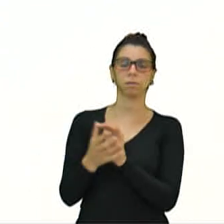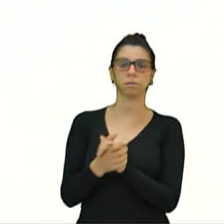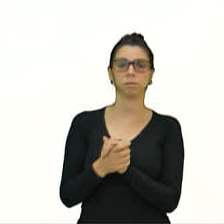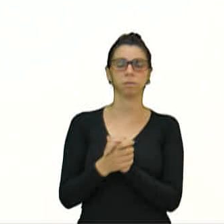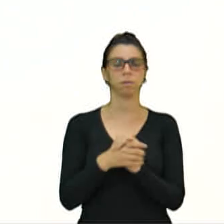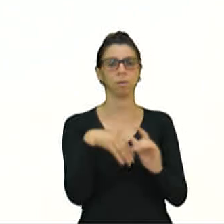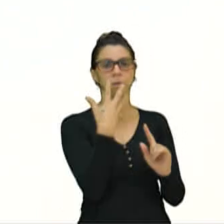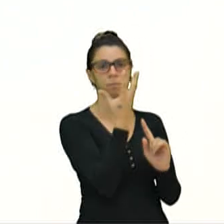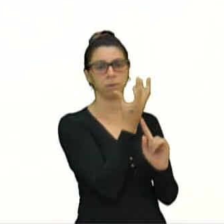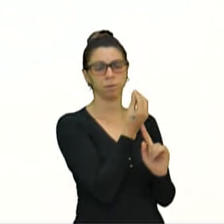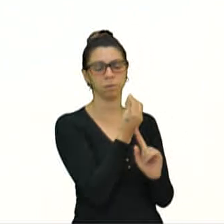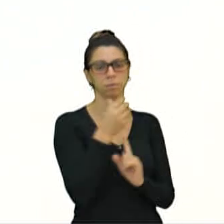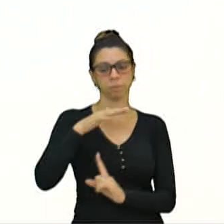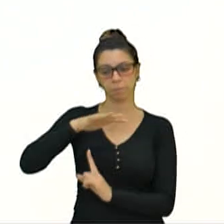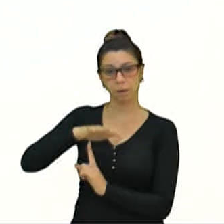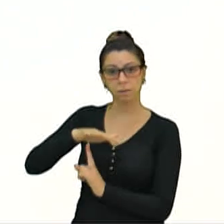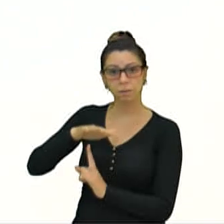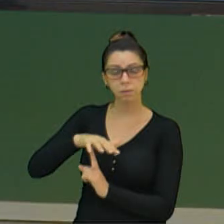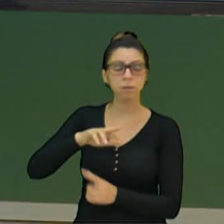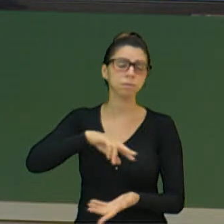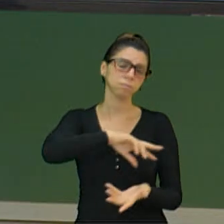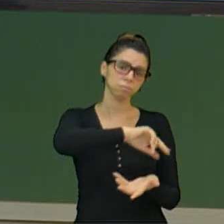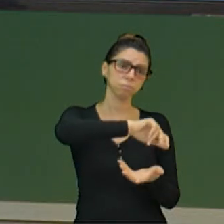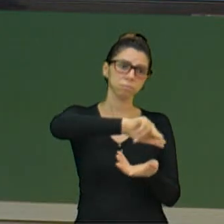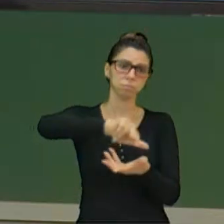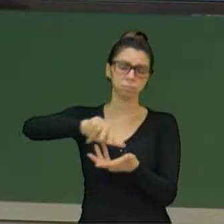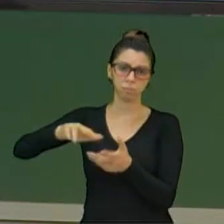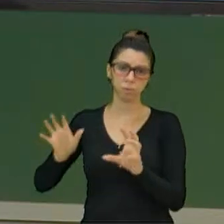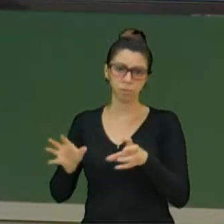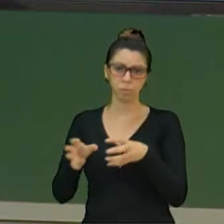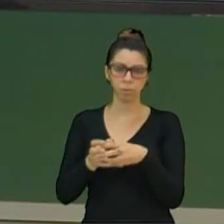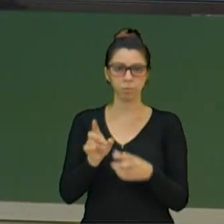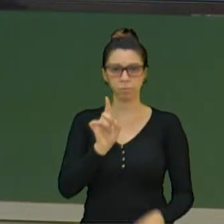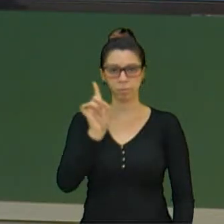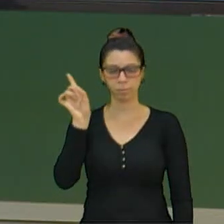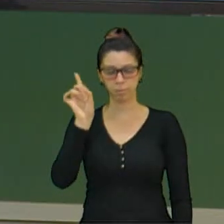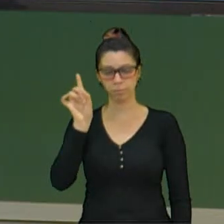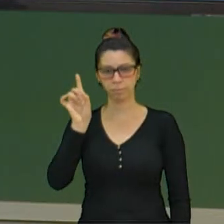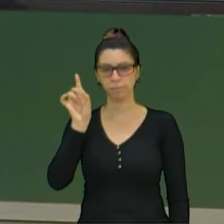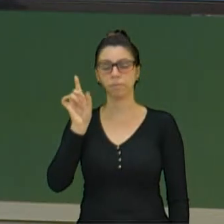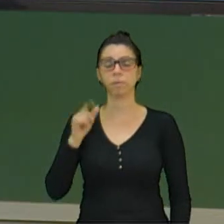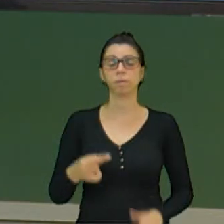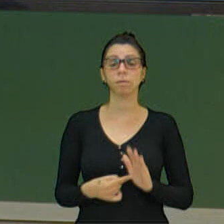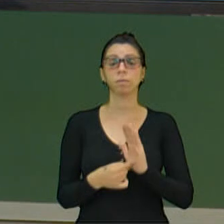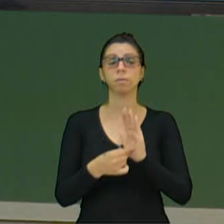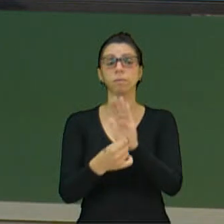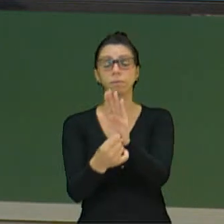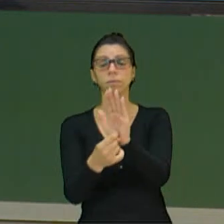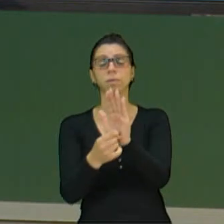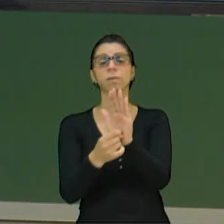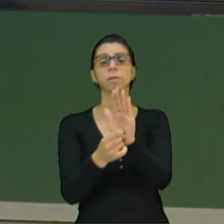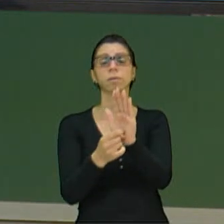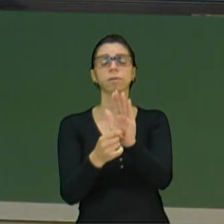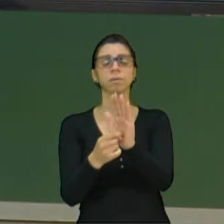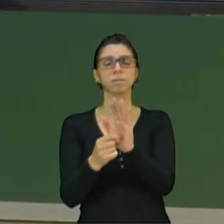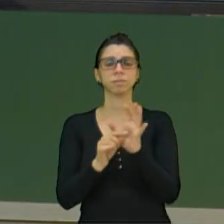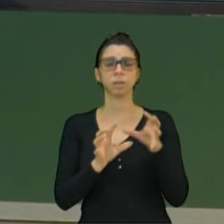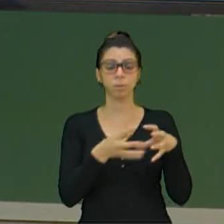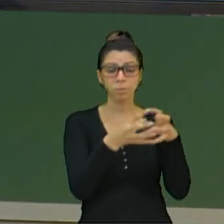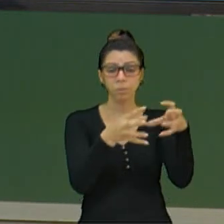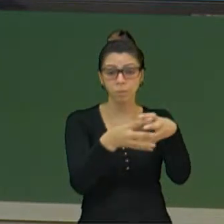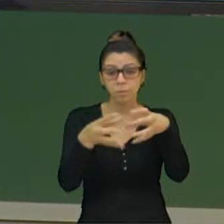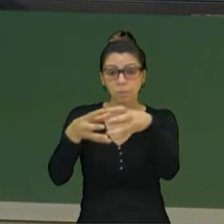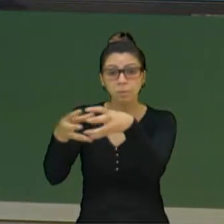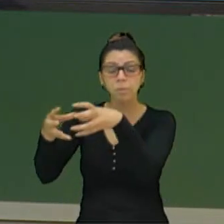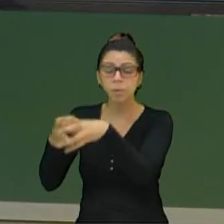lamberti, a sequoia, são todas plantas desse grupo. É o grupo que apresenta o maior número de espécies